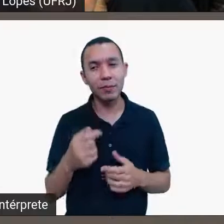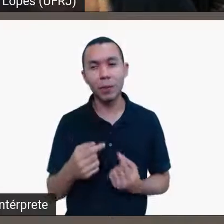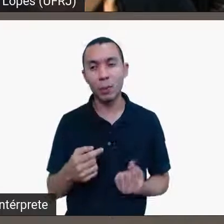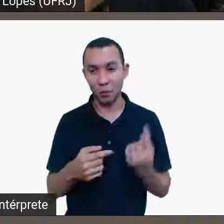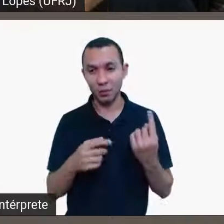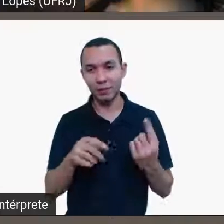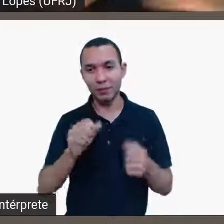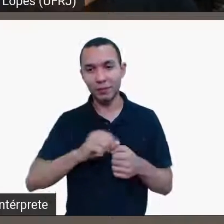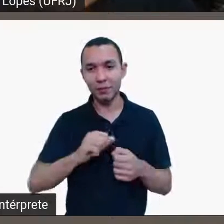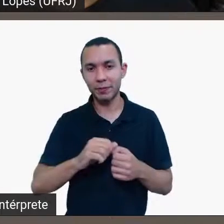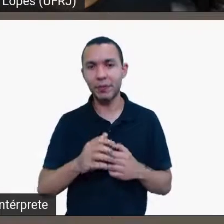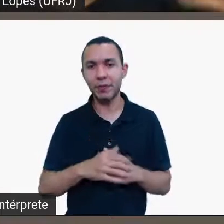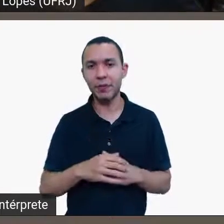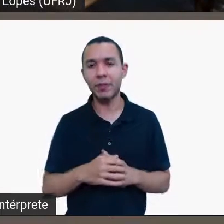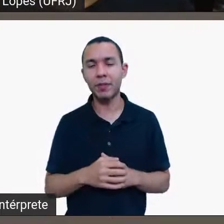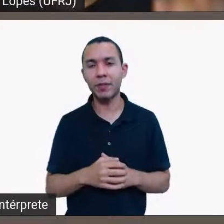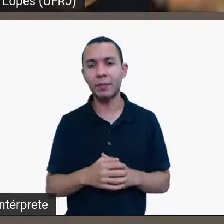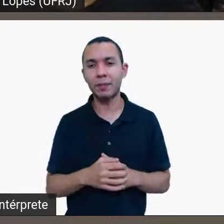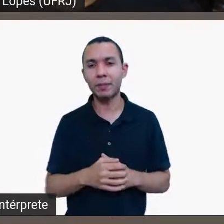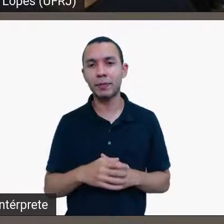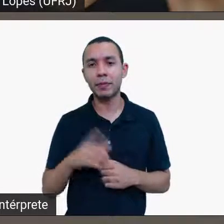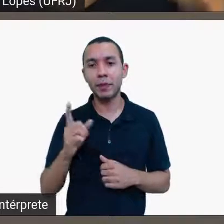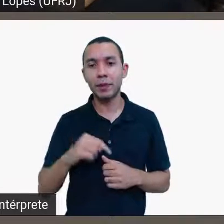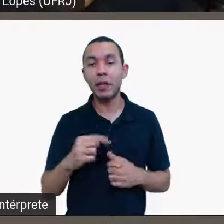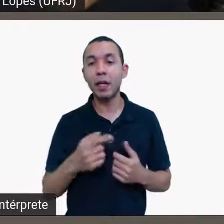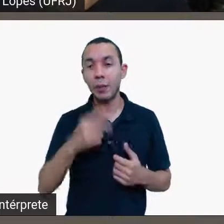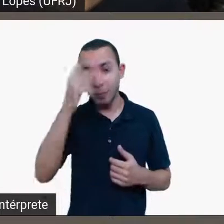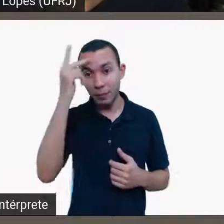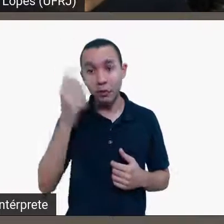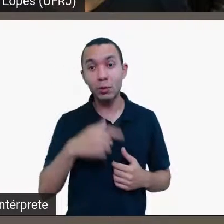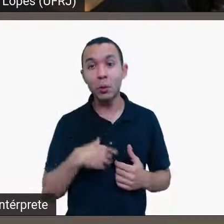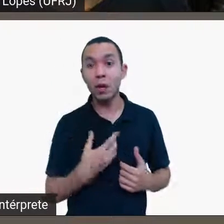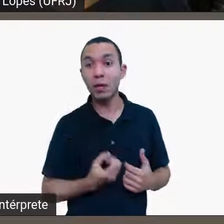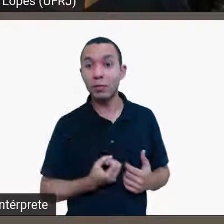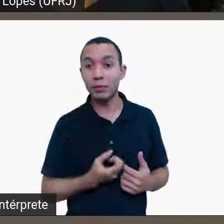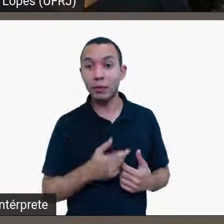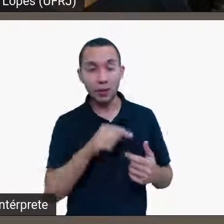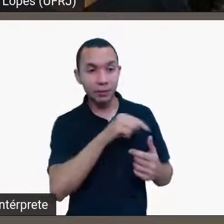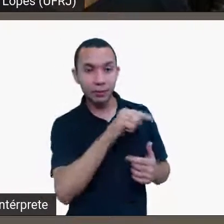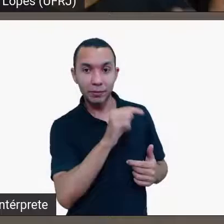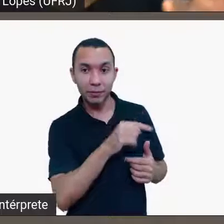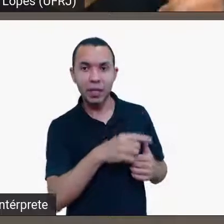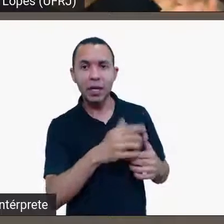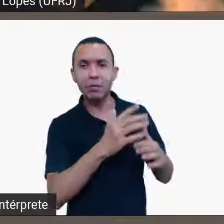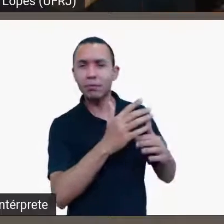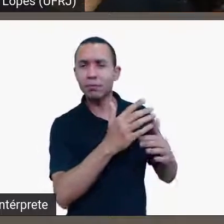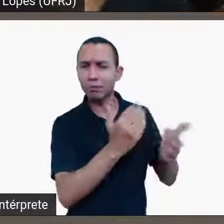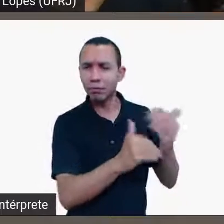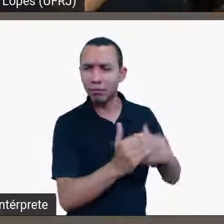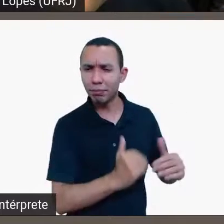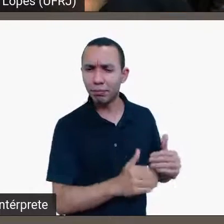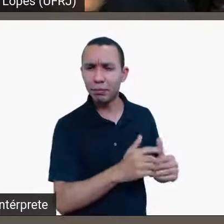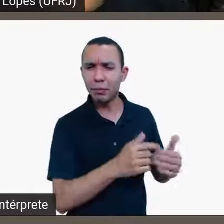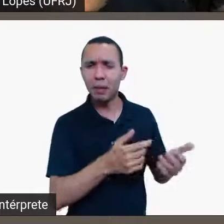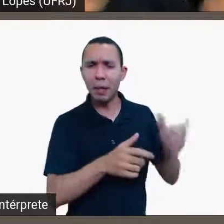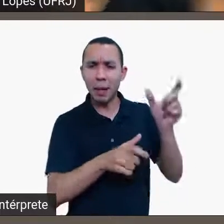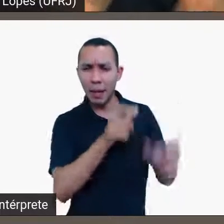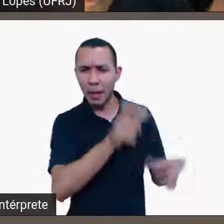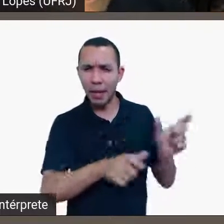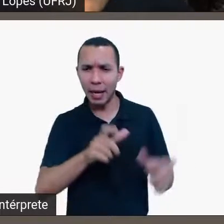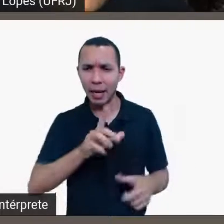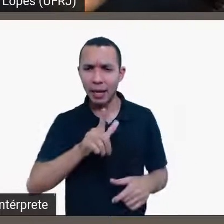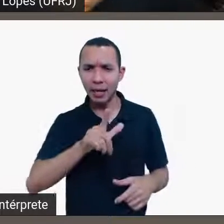mas essa proximidade que ele tem com os romances de decadência. Né? Ainda que os personagens do Limite não